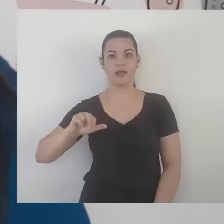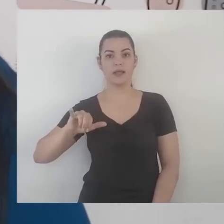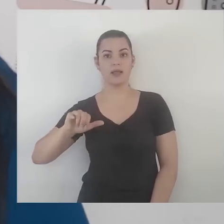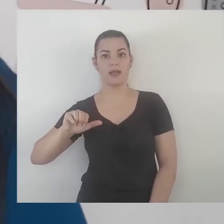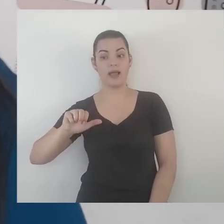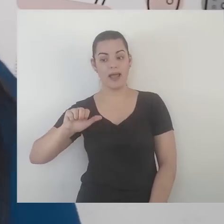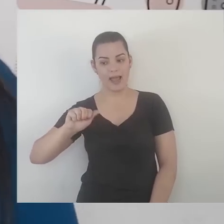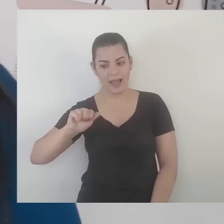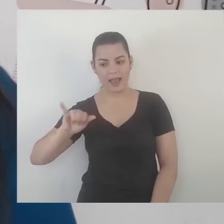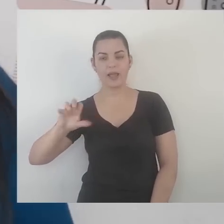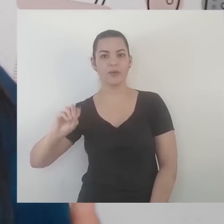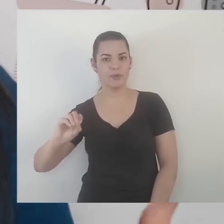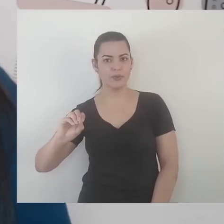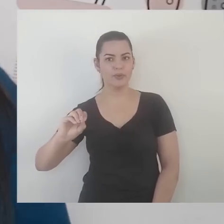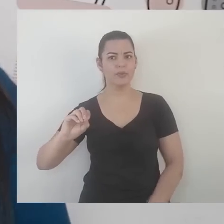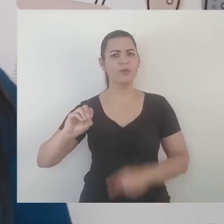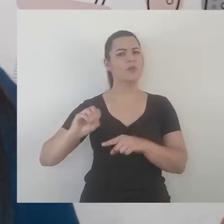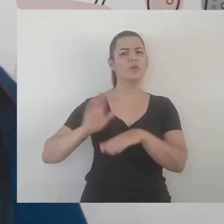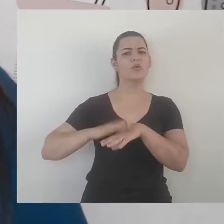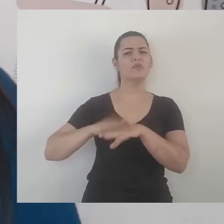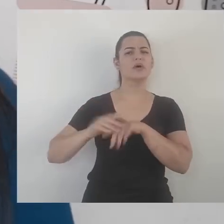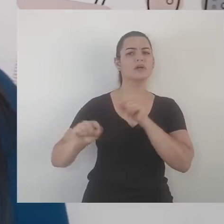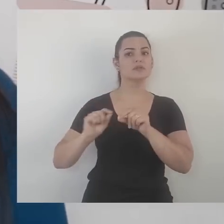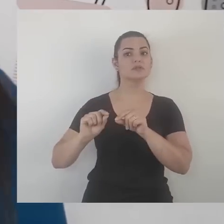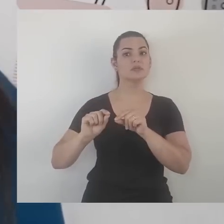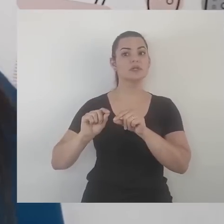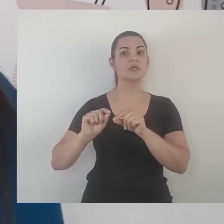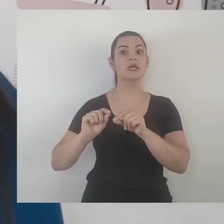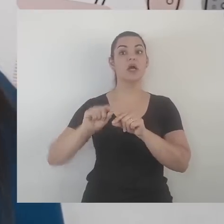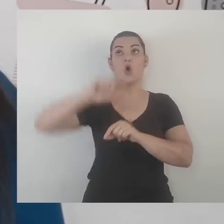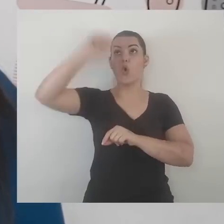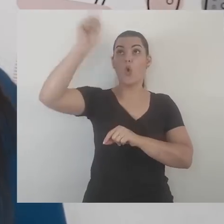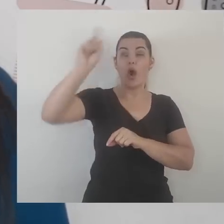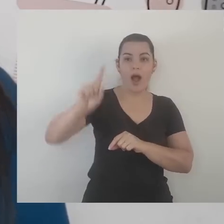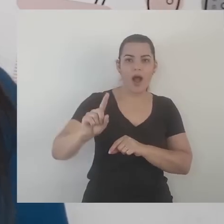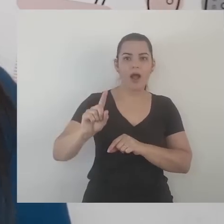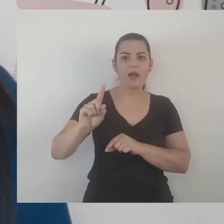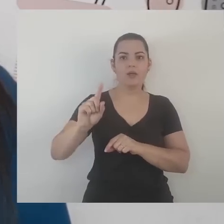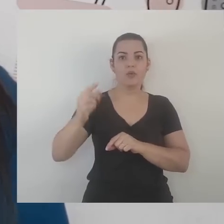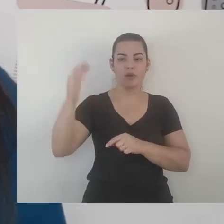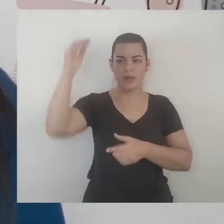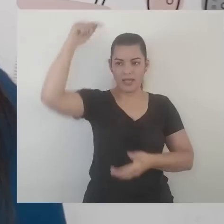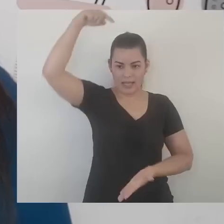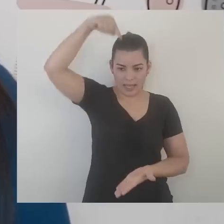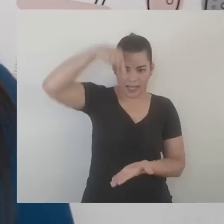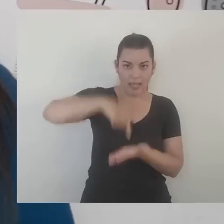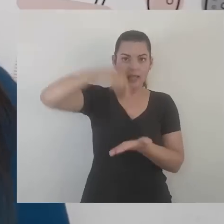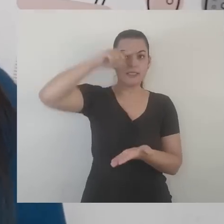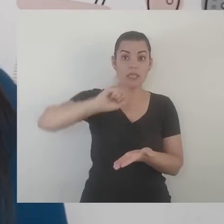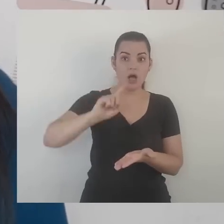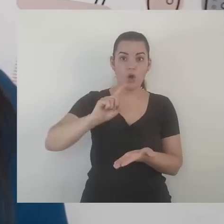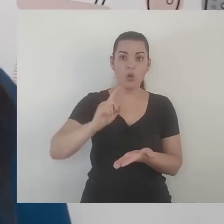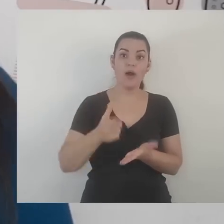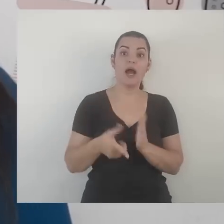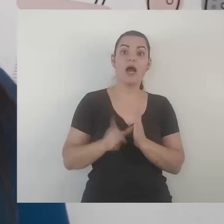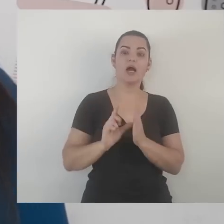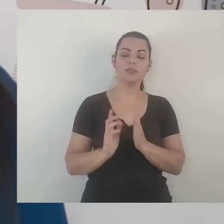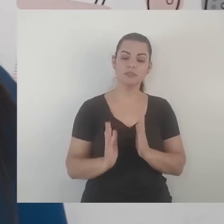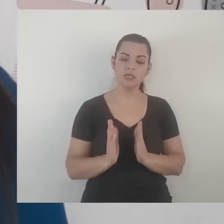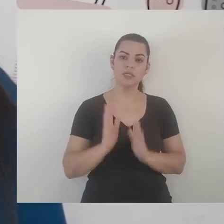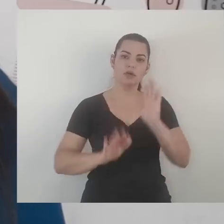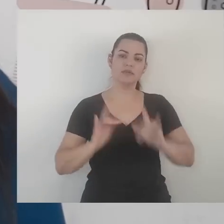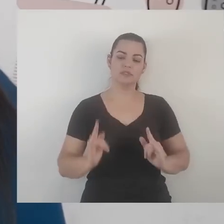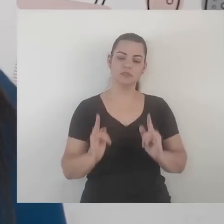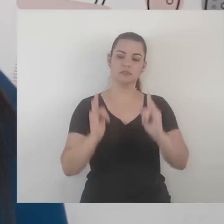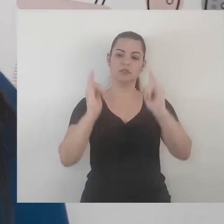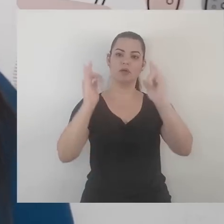bloqueia o raio e ele impede que ele chegue na superfície das coisas, podendo inclusive